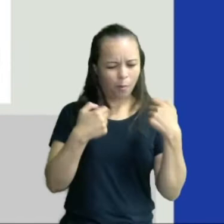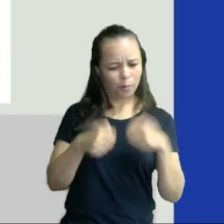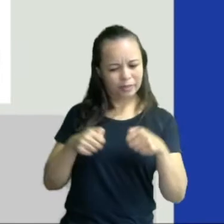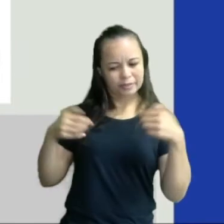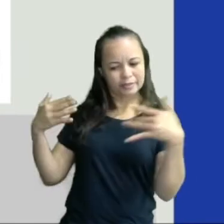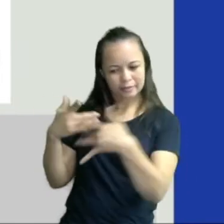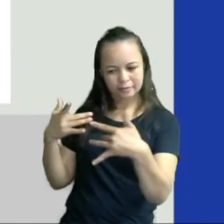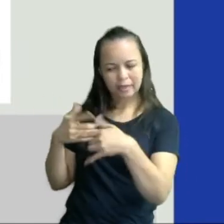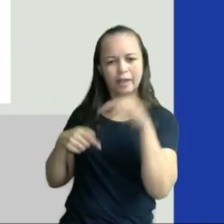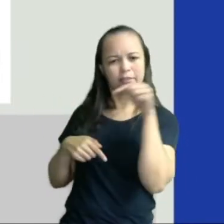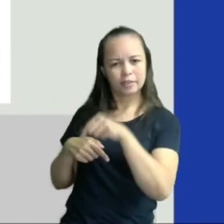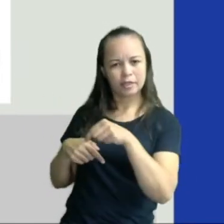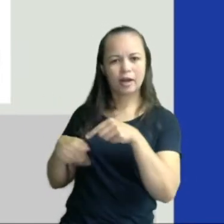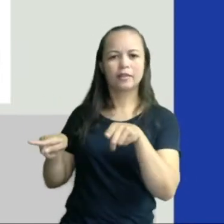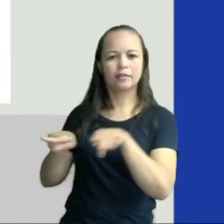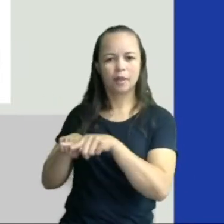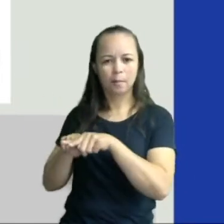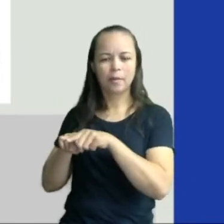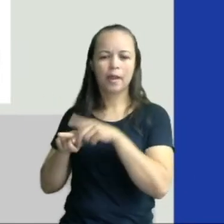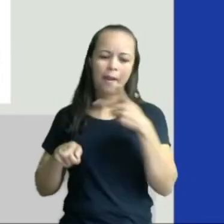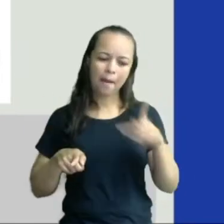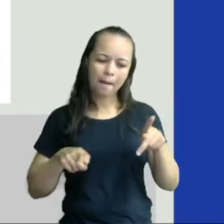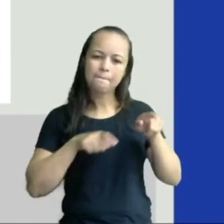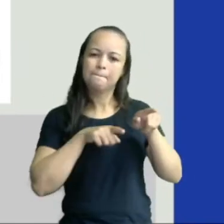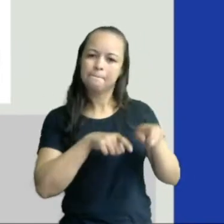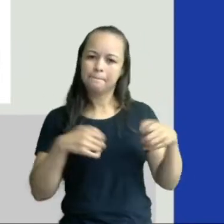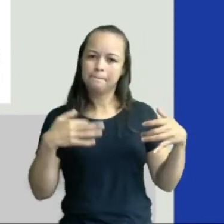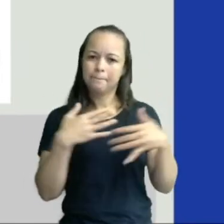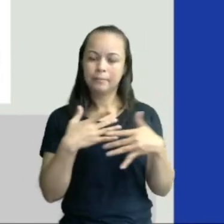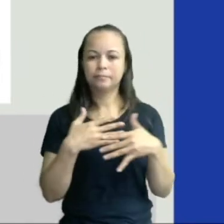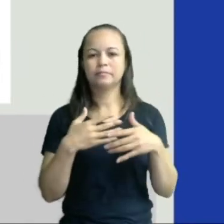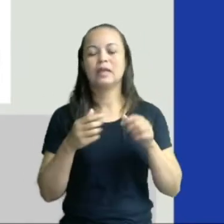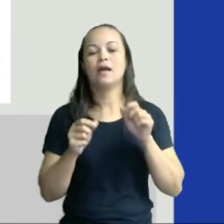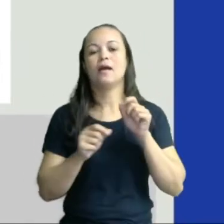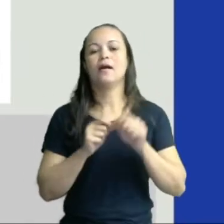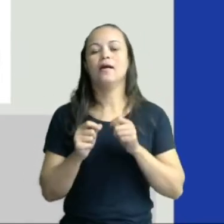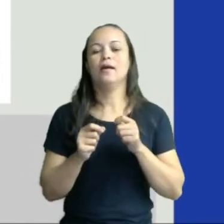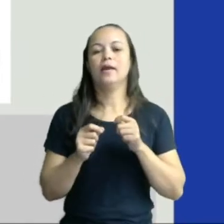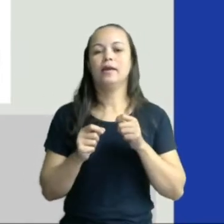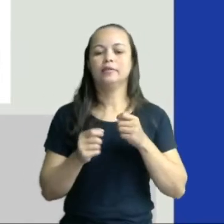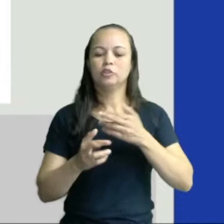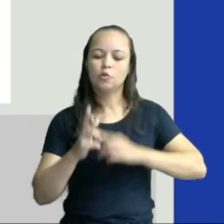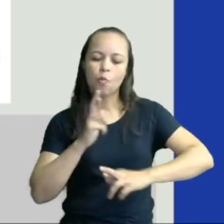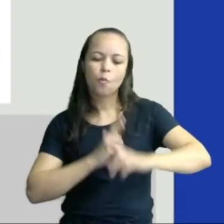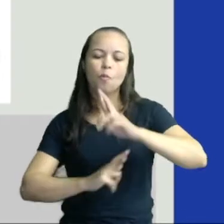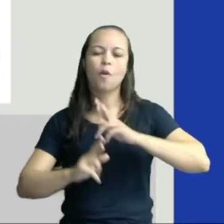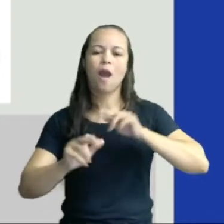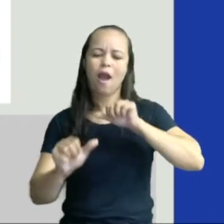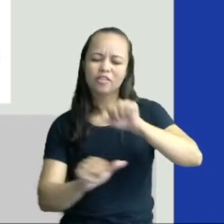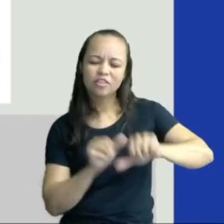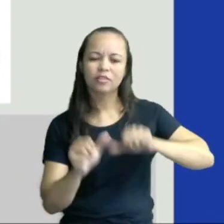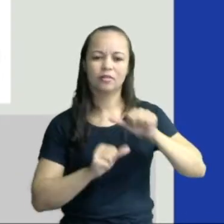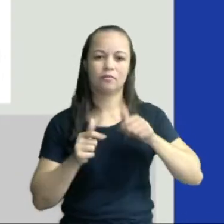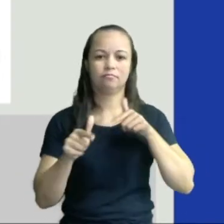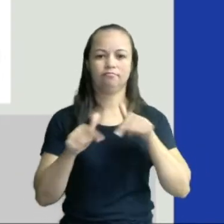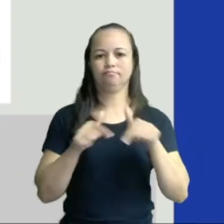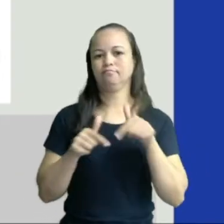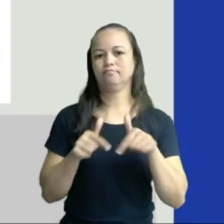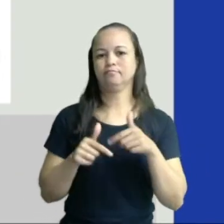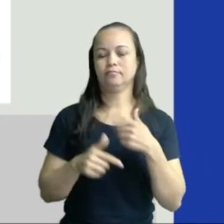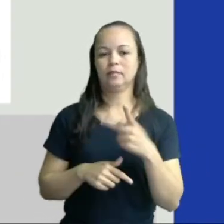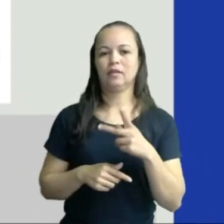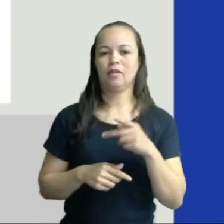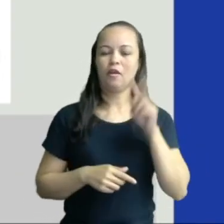do campo, certo? Existe uma relação, existe uma troca nesses trabalhos, certo? Vimos o trabalho no